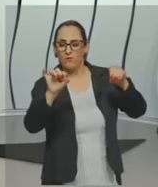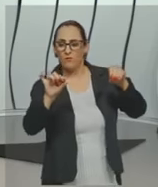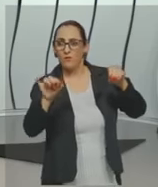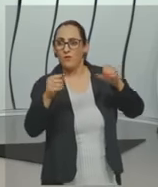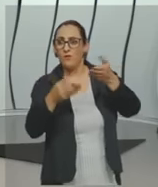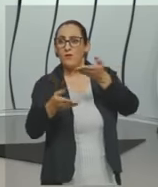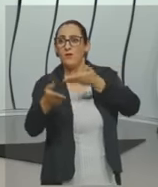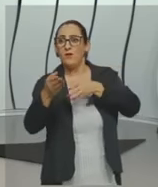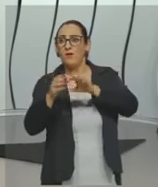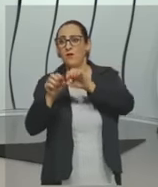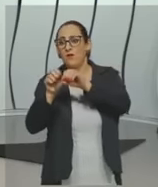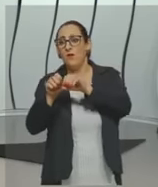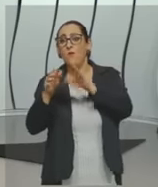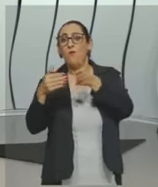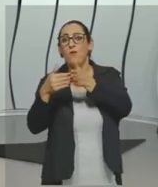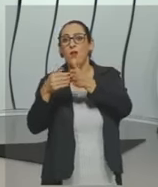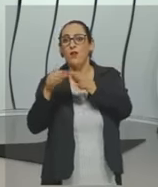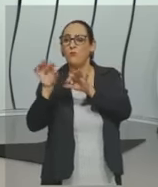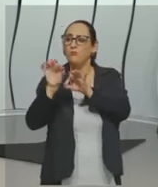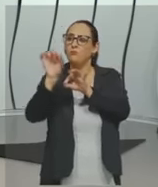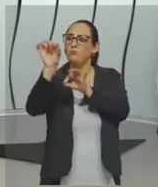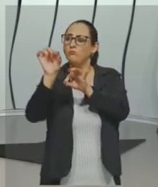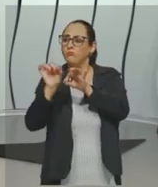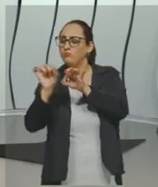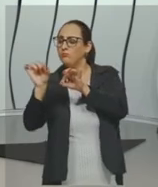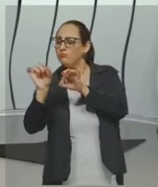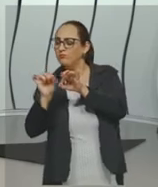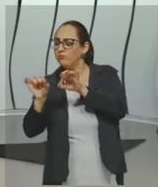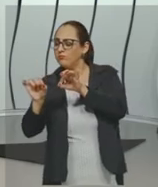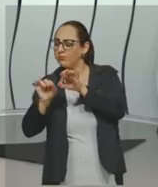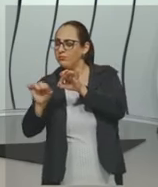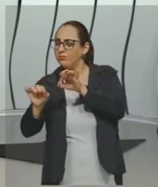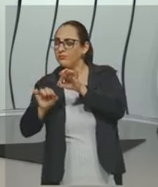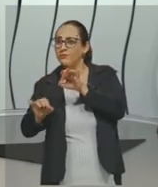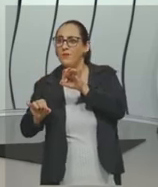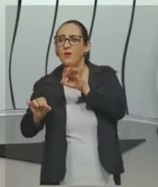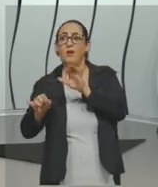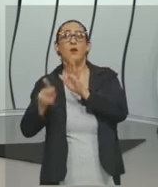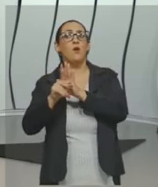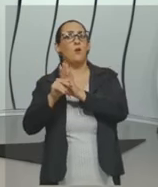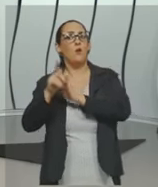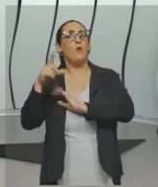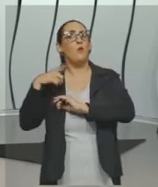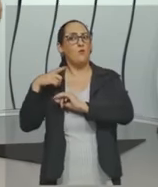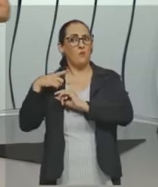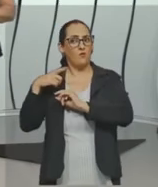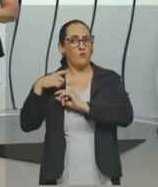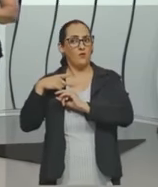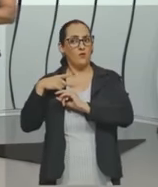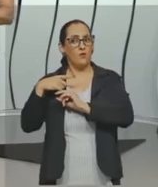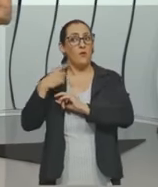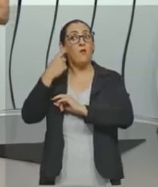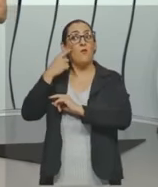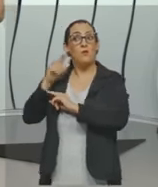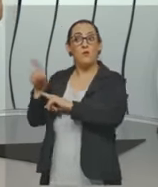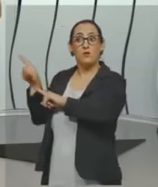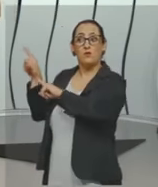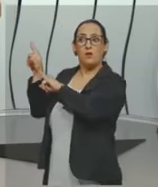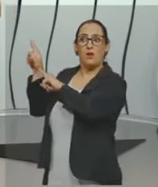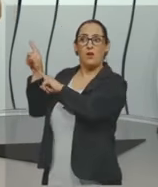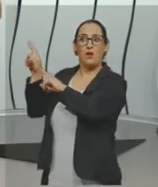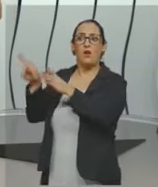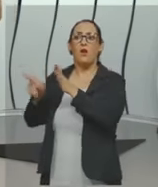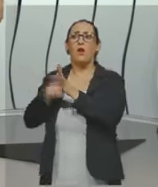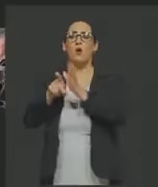no finalzinho aqui as terminações nervosas do axônio. Aqui mostrando o tecido nervoso, olha,